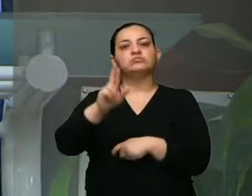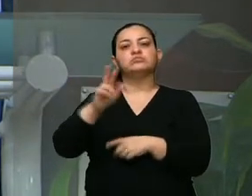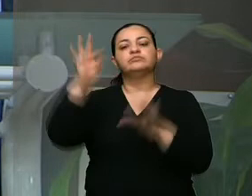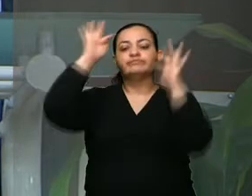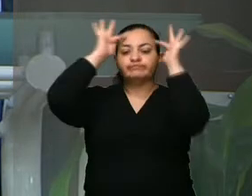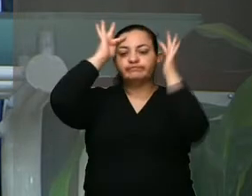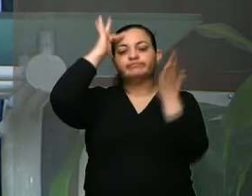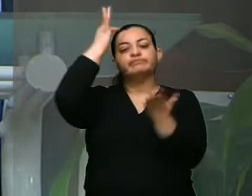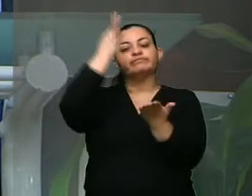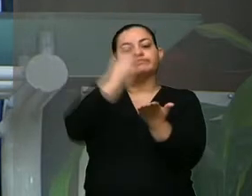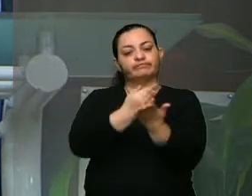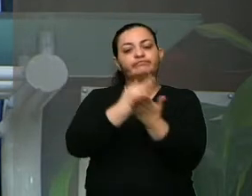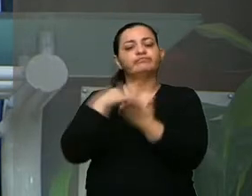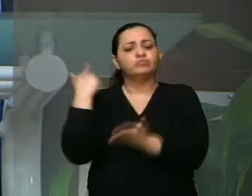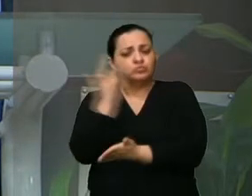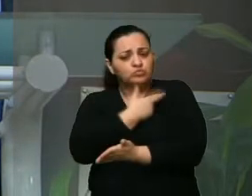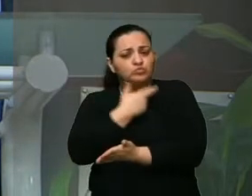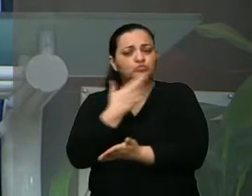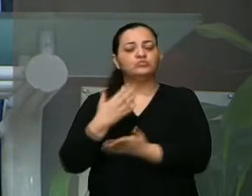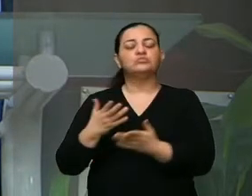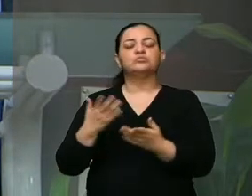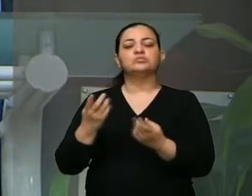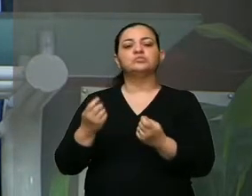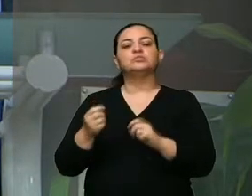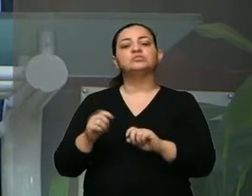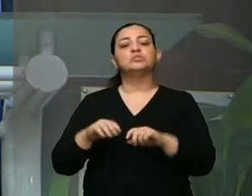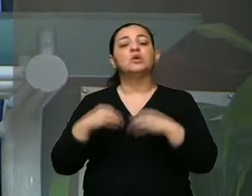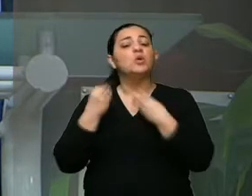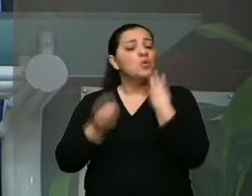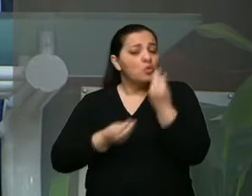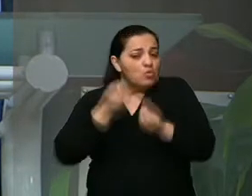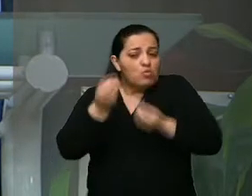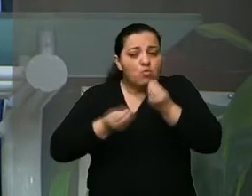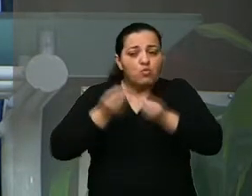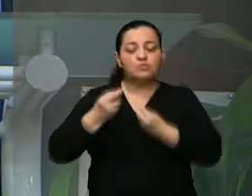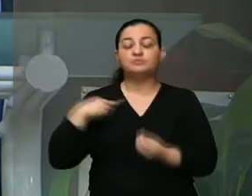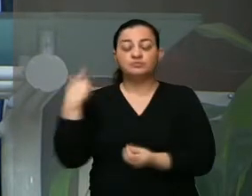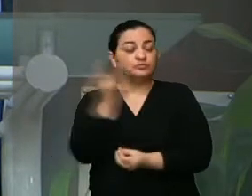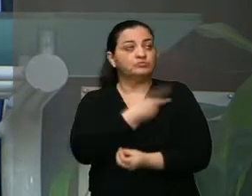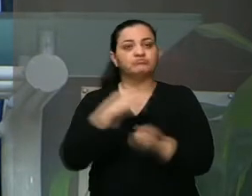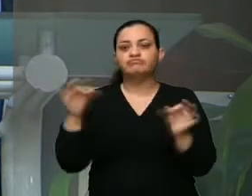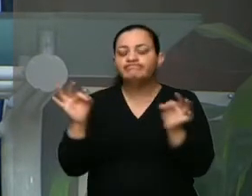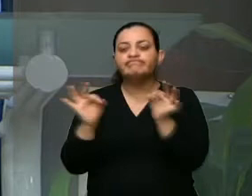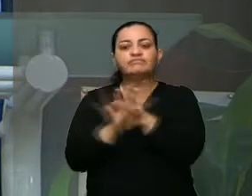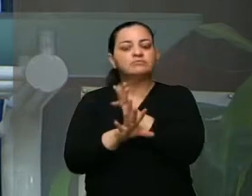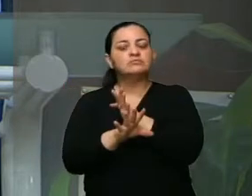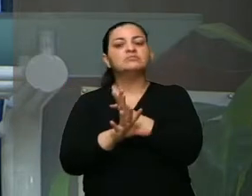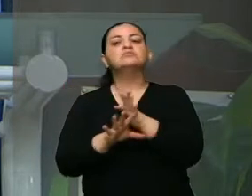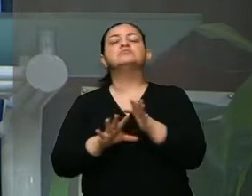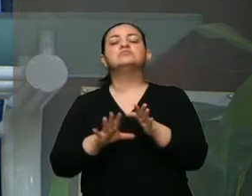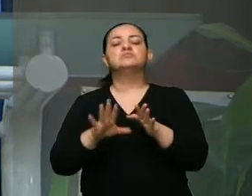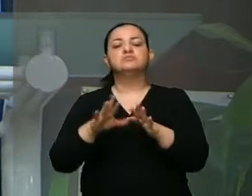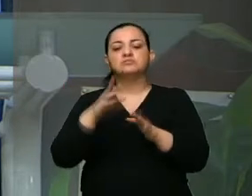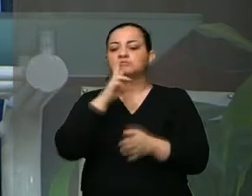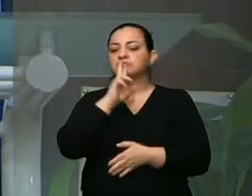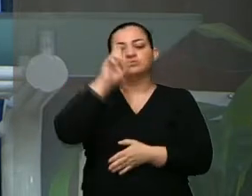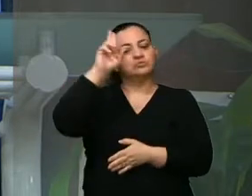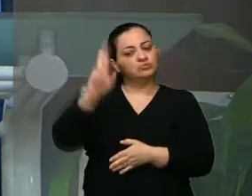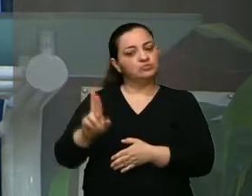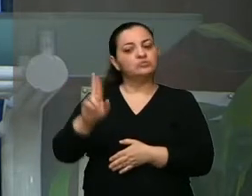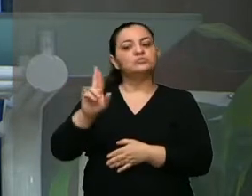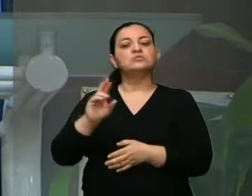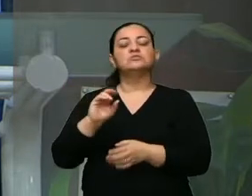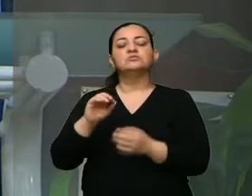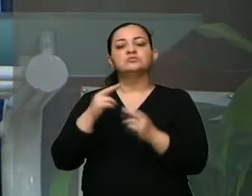fé então como é que nós vamos estar prontos para responder a cerca